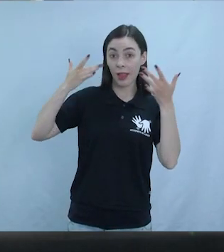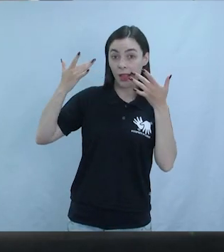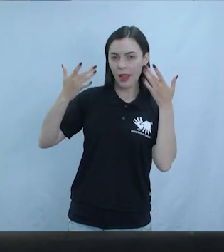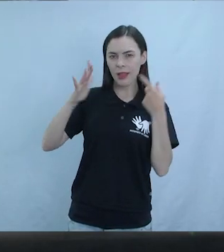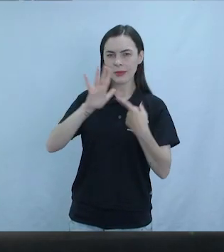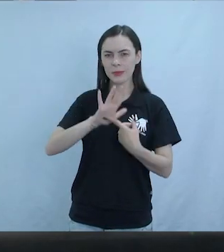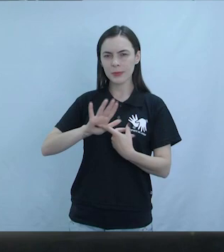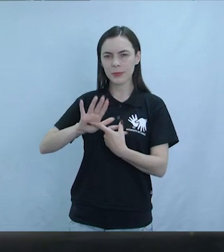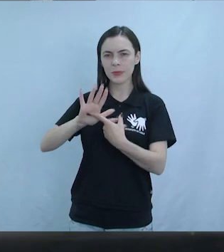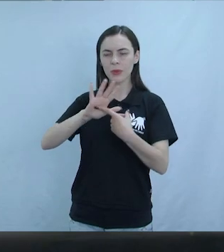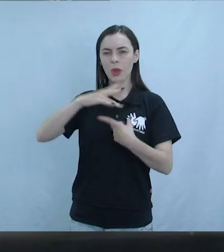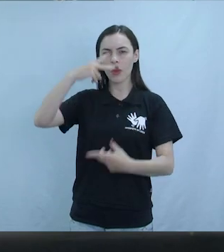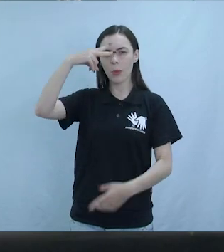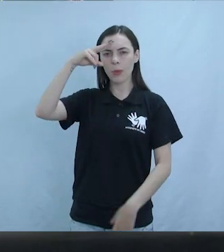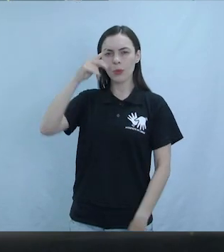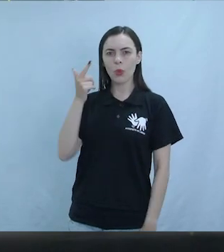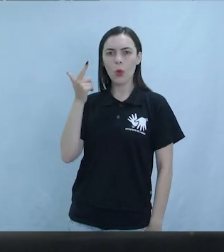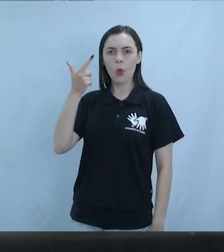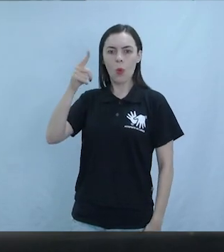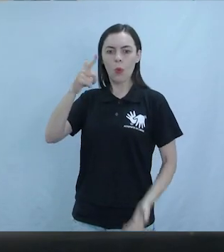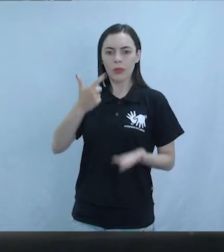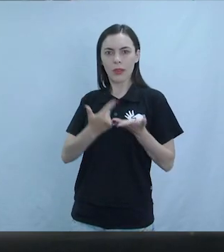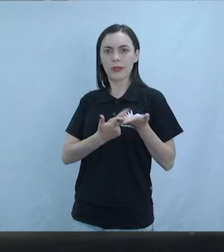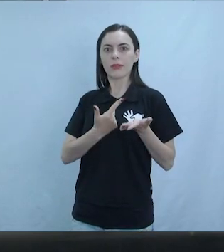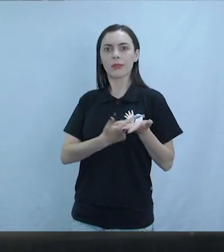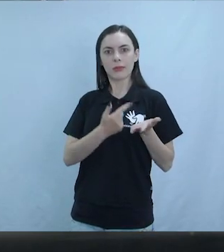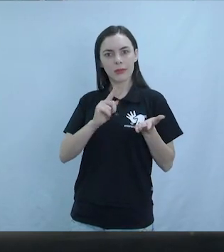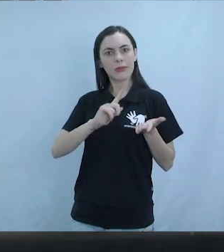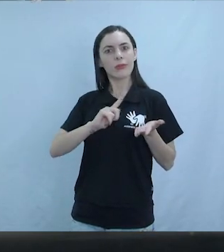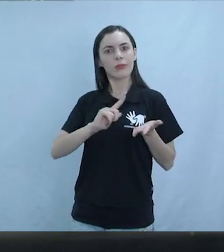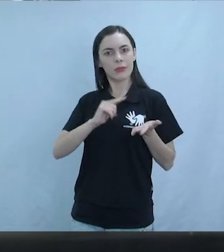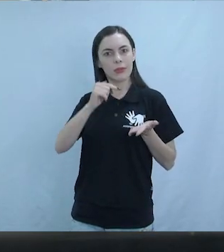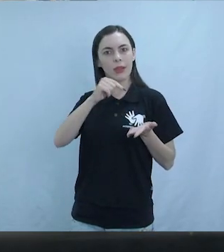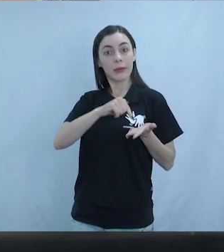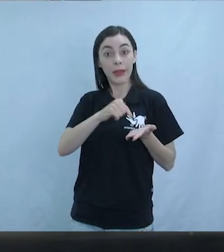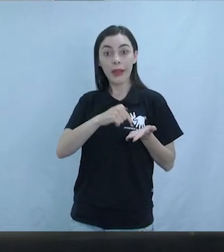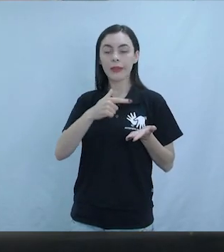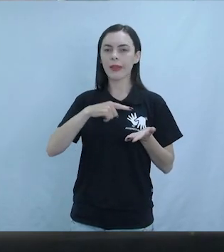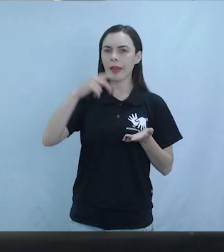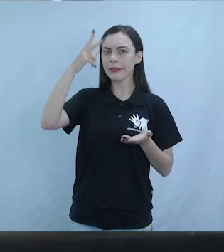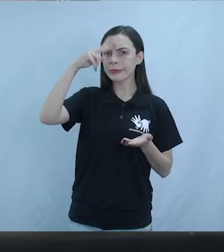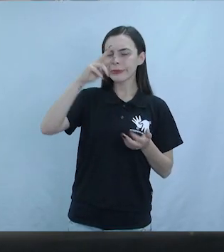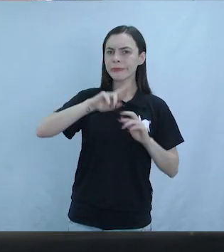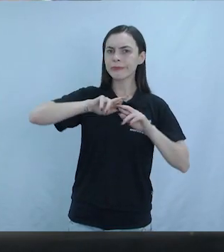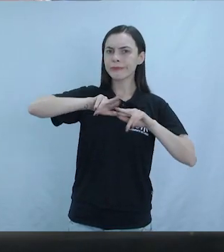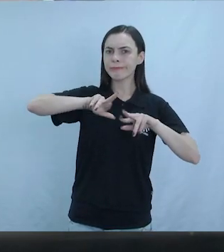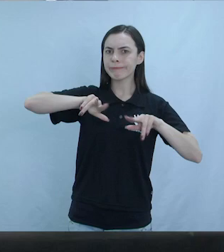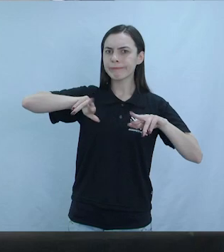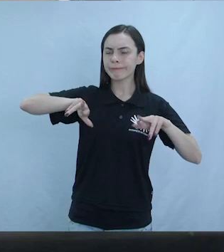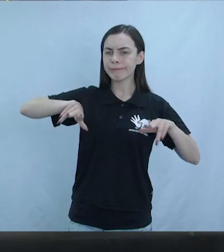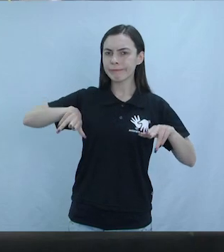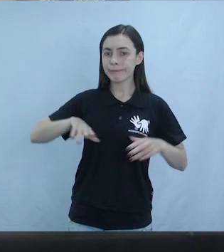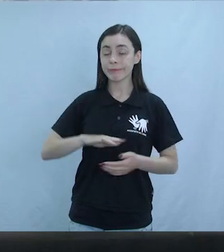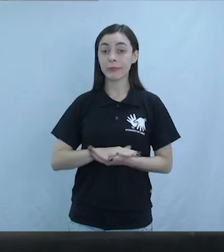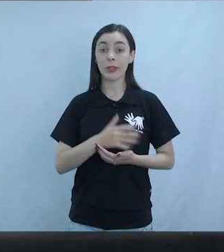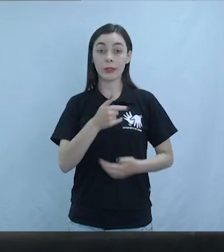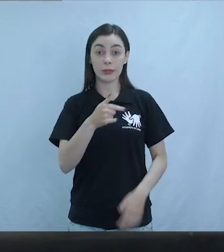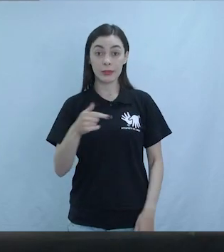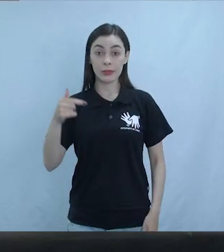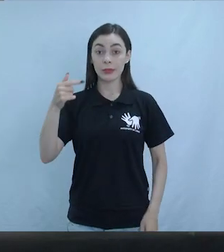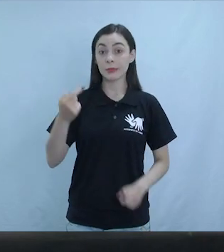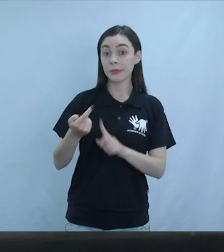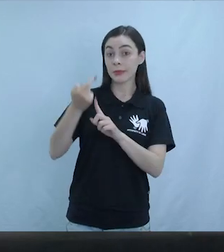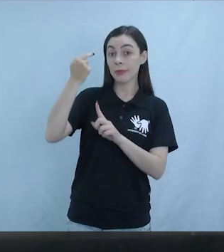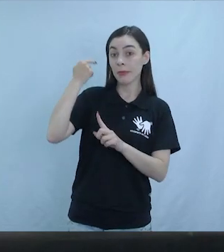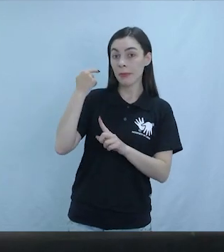uma outra história dentro deste livro mesmo, porque esse livro tem várias histórias. Então, na